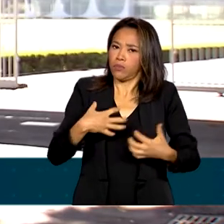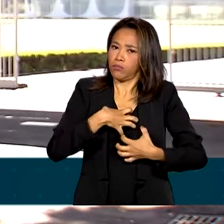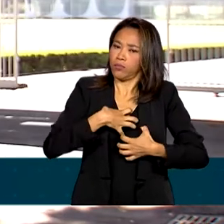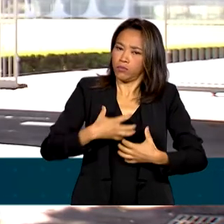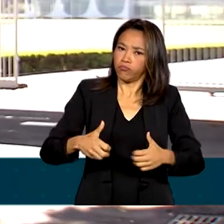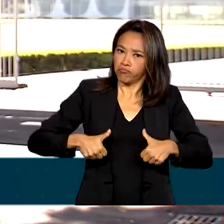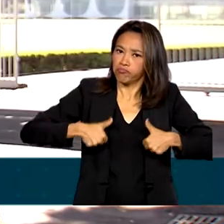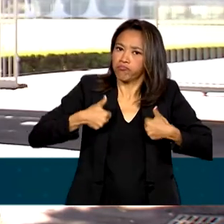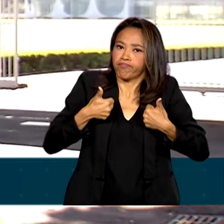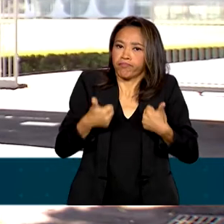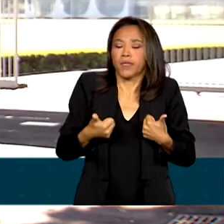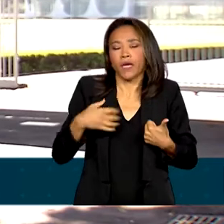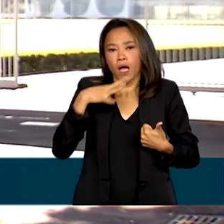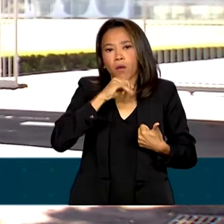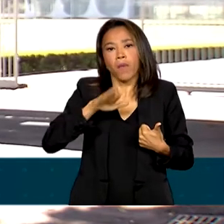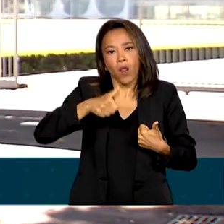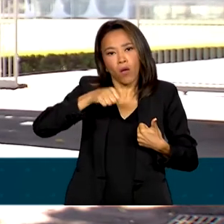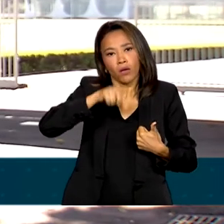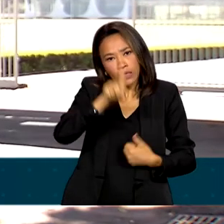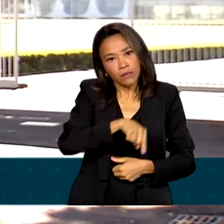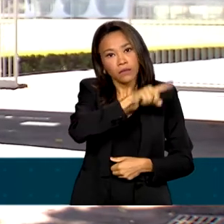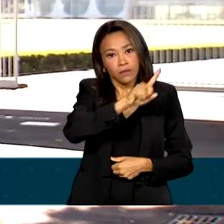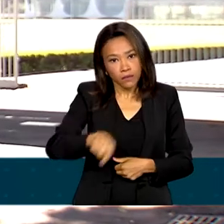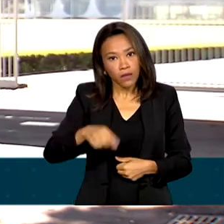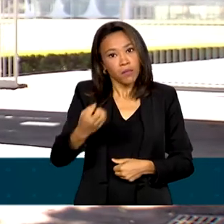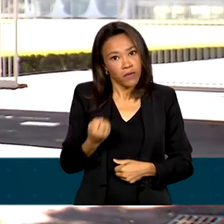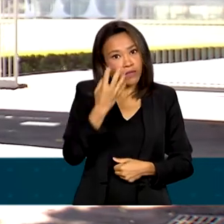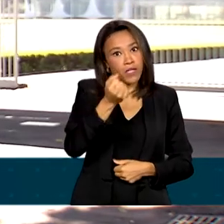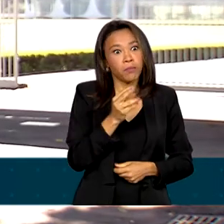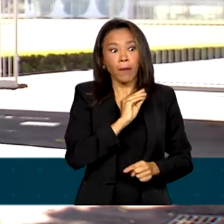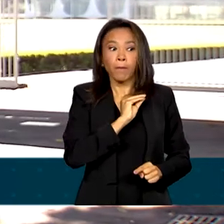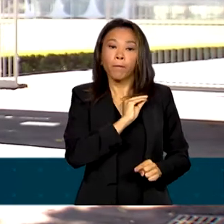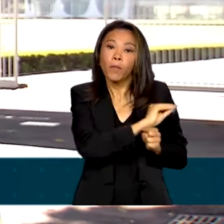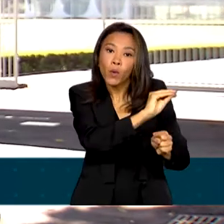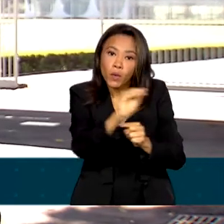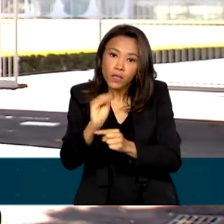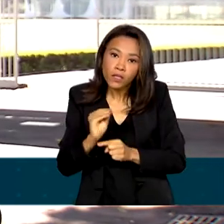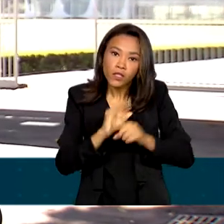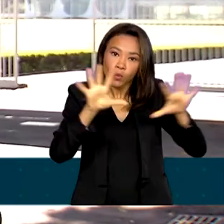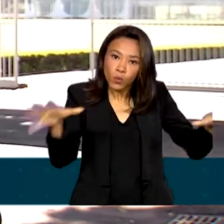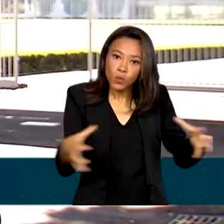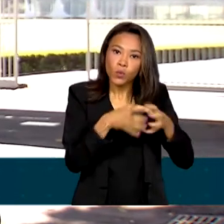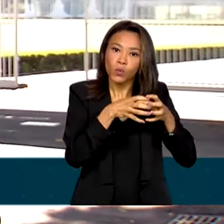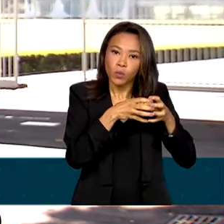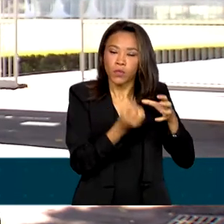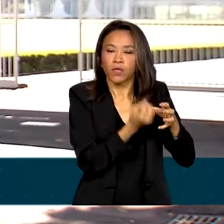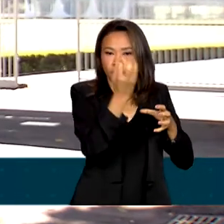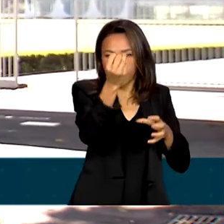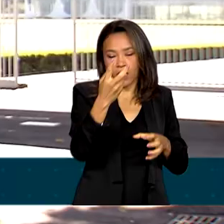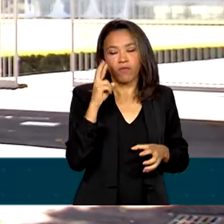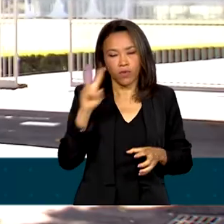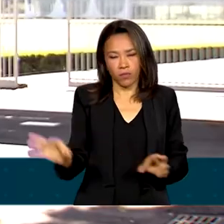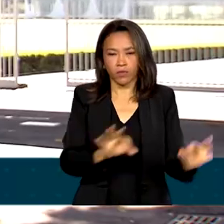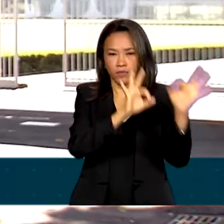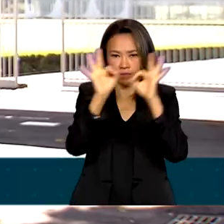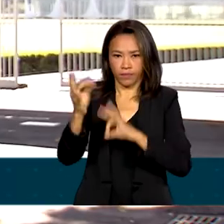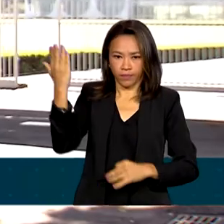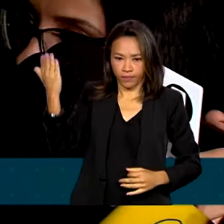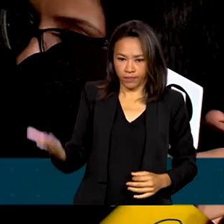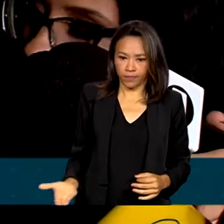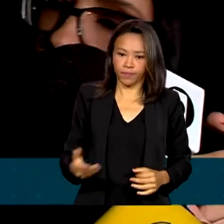ele optou né pelo adiamento da viagem até mesmo para proteger a comitiva Vamos assistir vamos ao ver o que ele